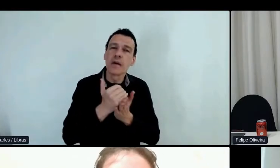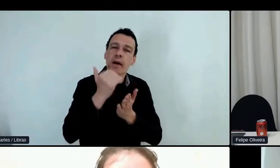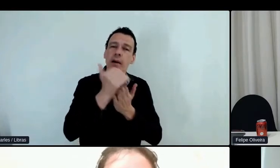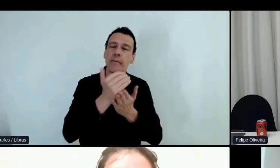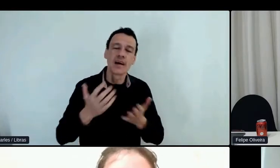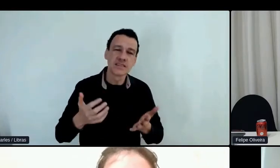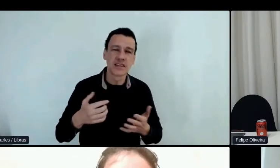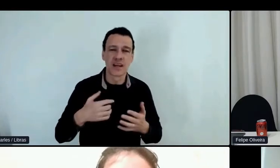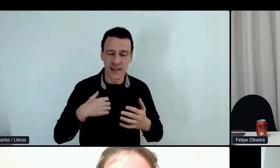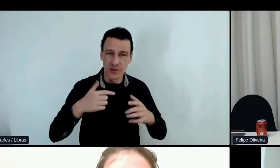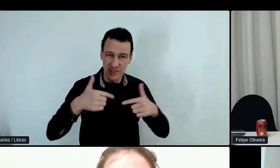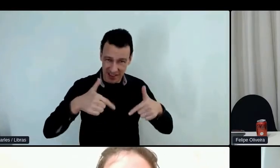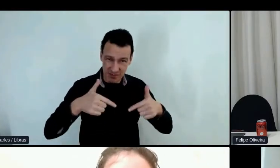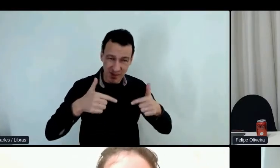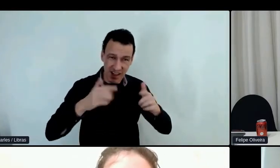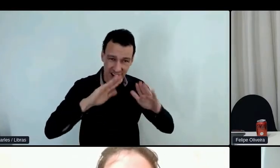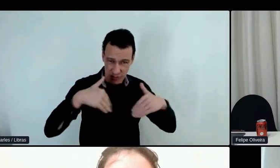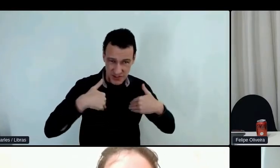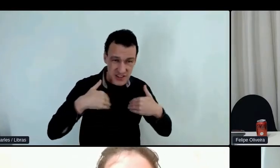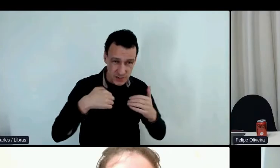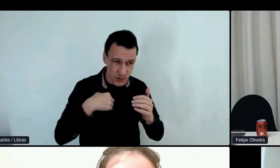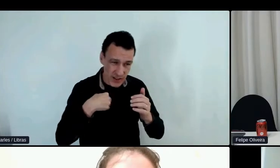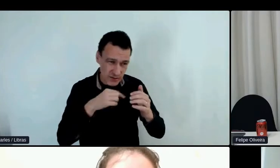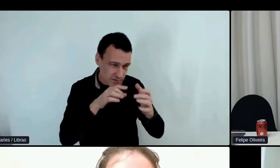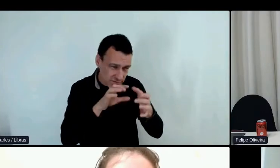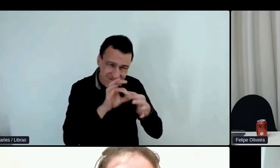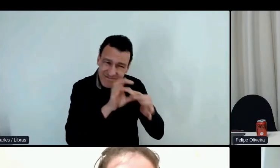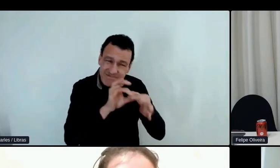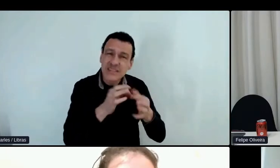de suporte 1, né?